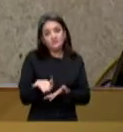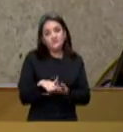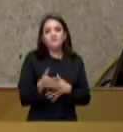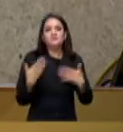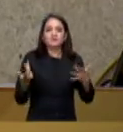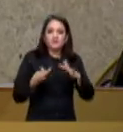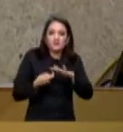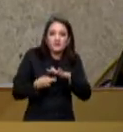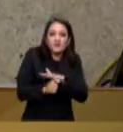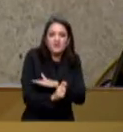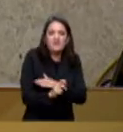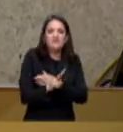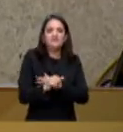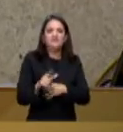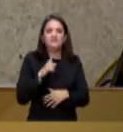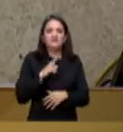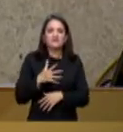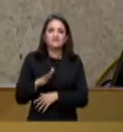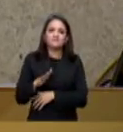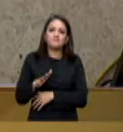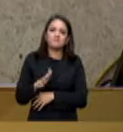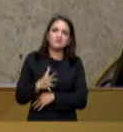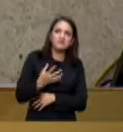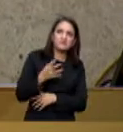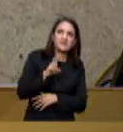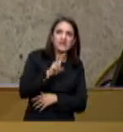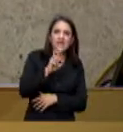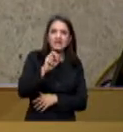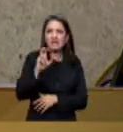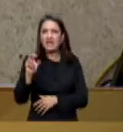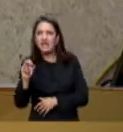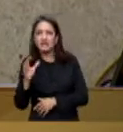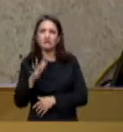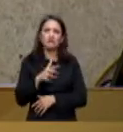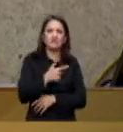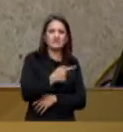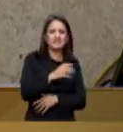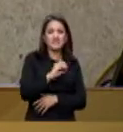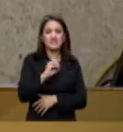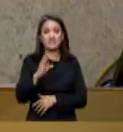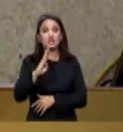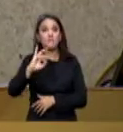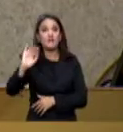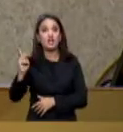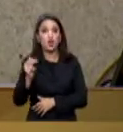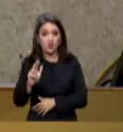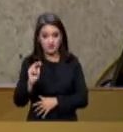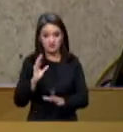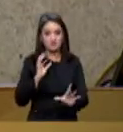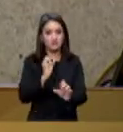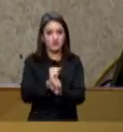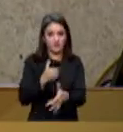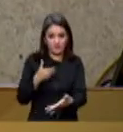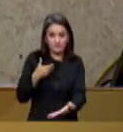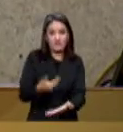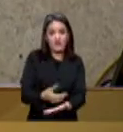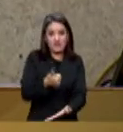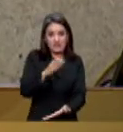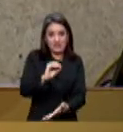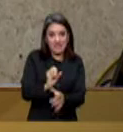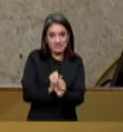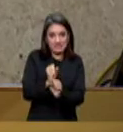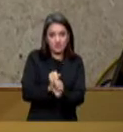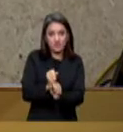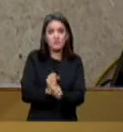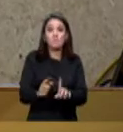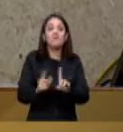investimentos vão girar em torno de 500 a 700 bilhões em 10 anos e só se vai chegar a esse